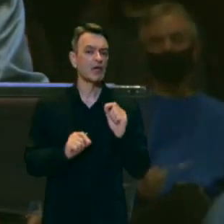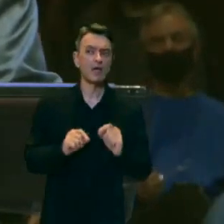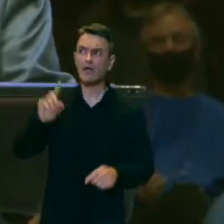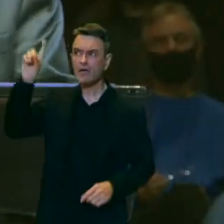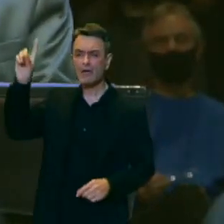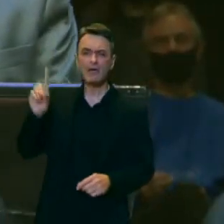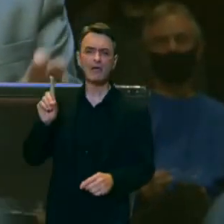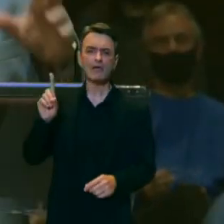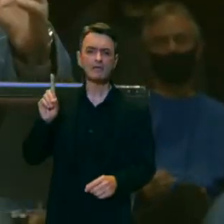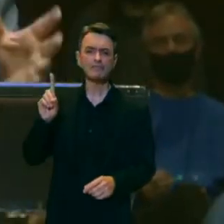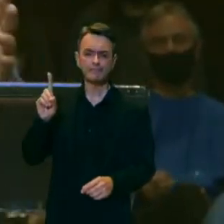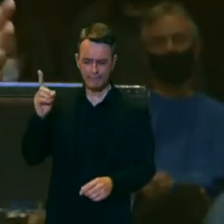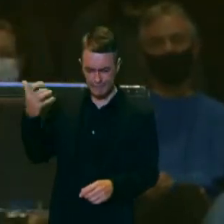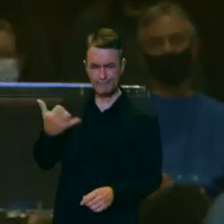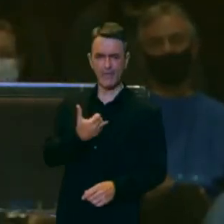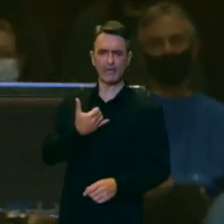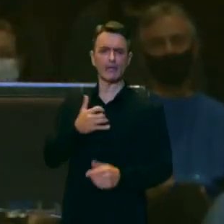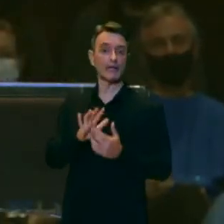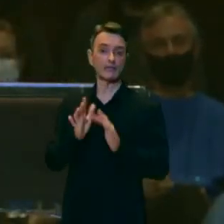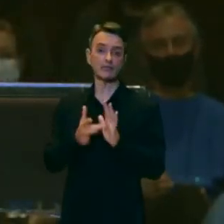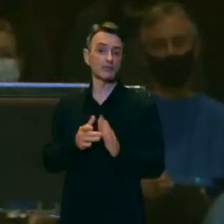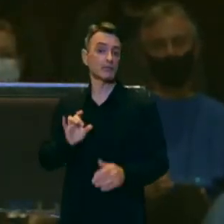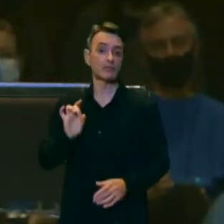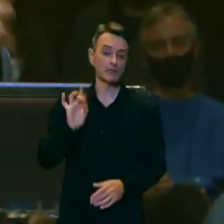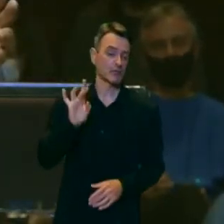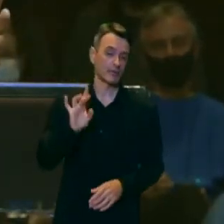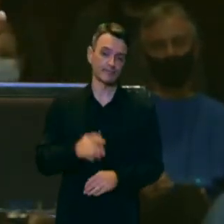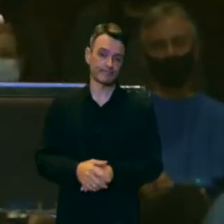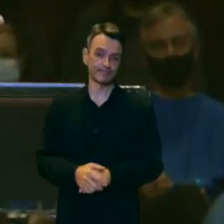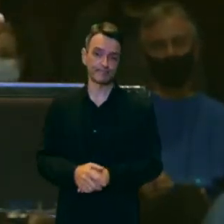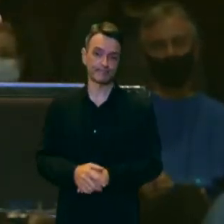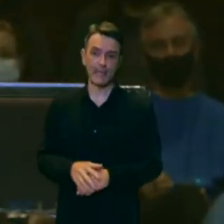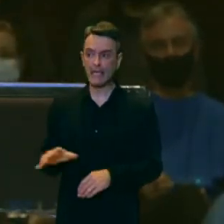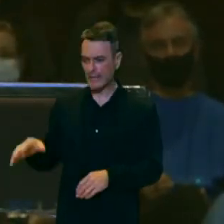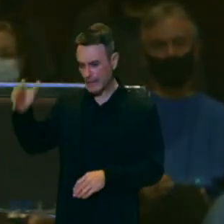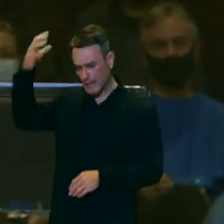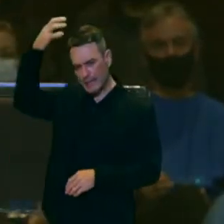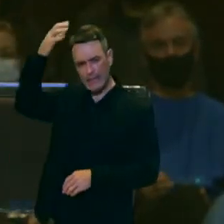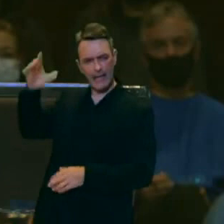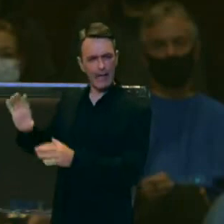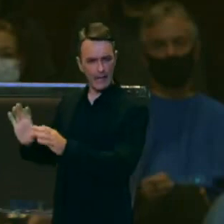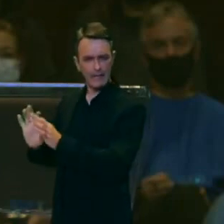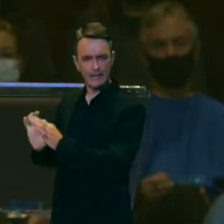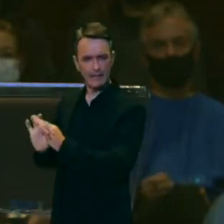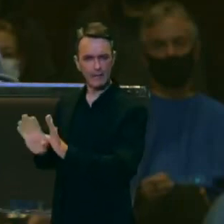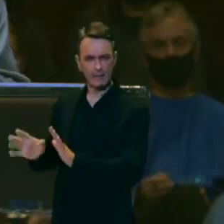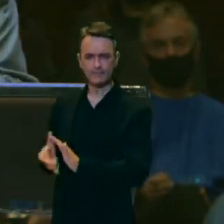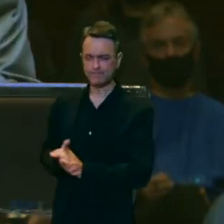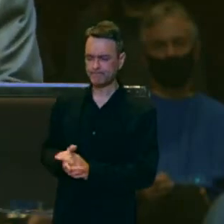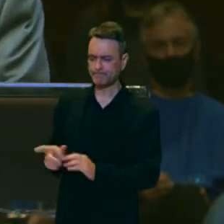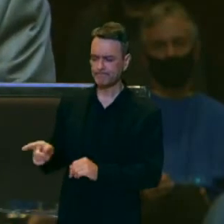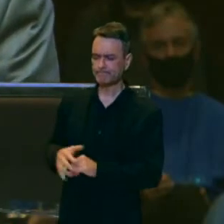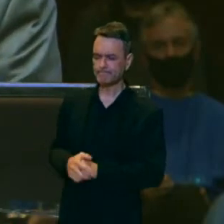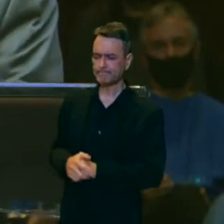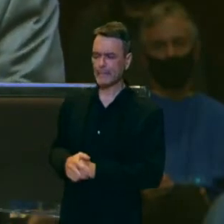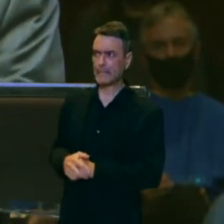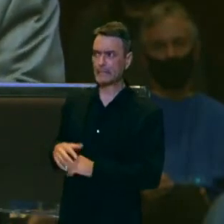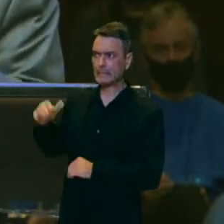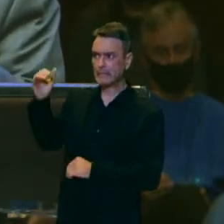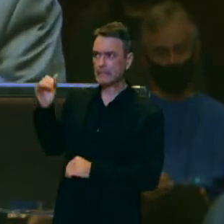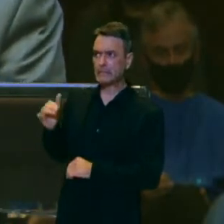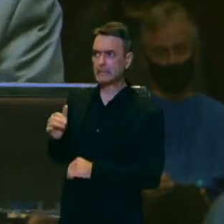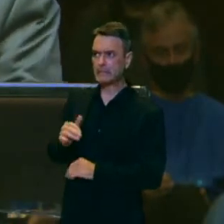vida. E naquela ocasião, Zedequias, ele quis ouvir as